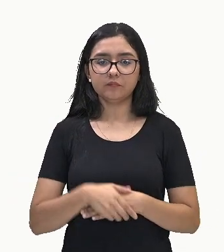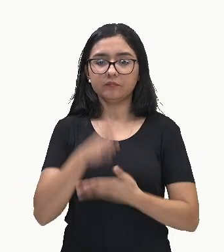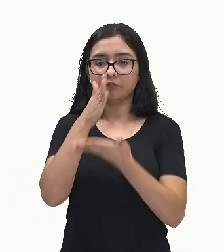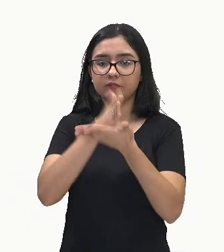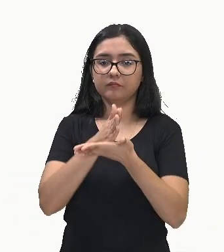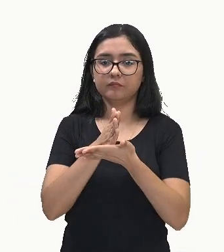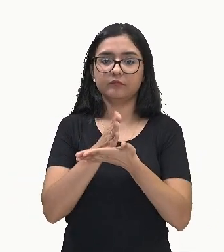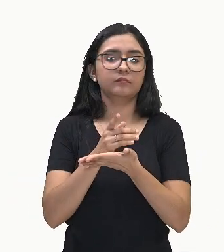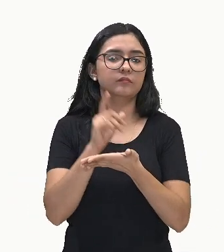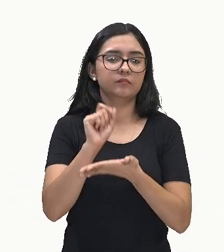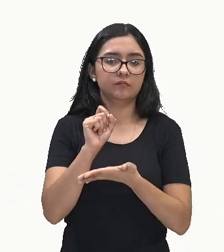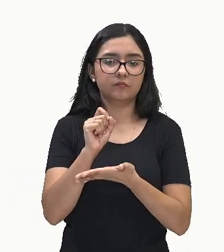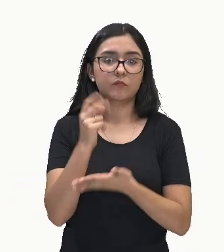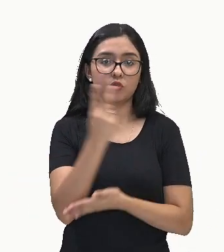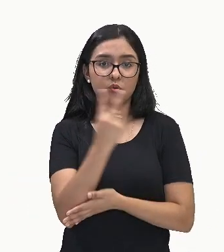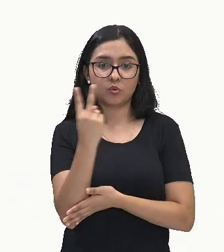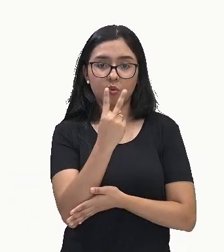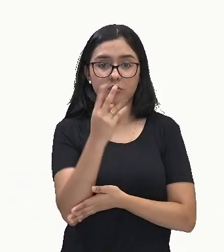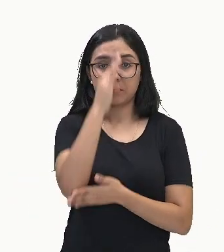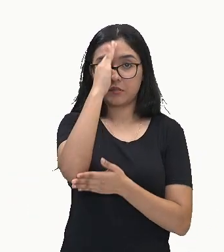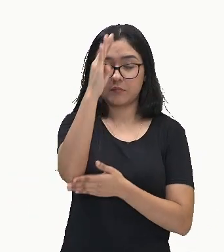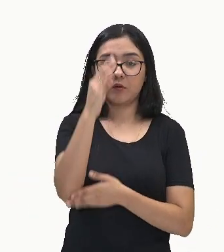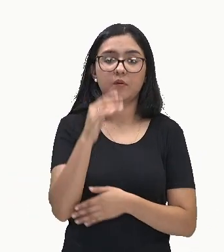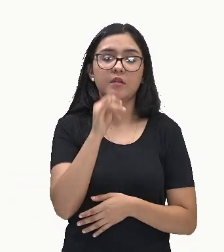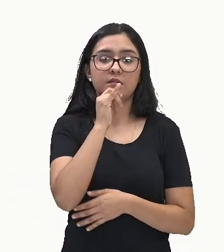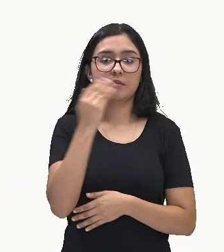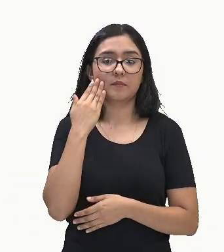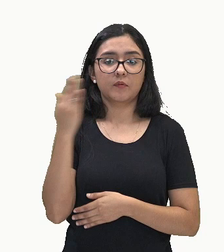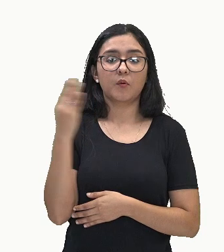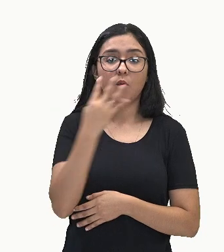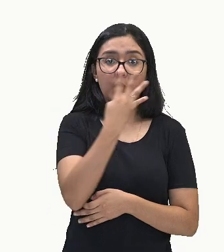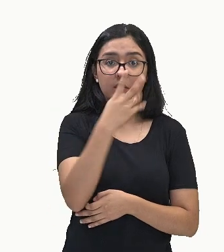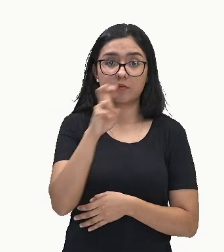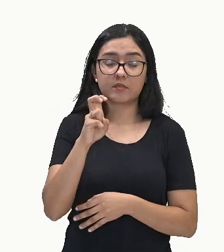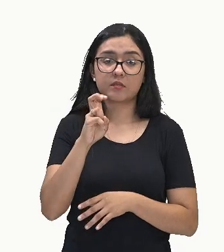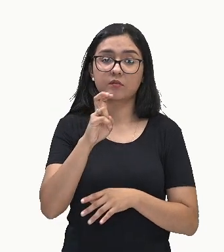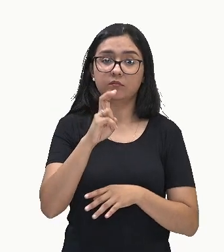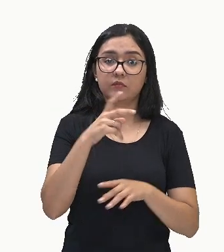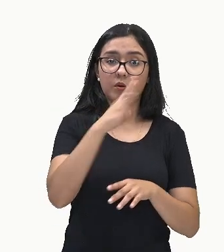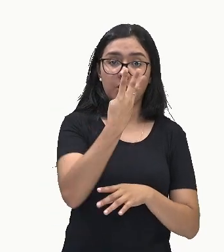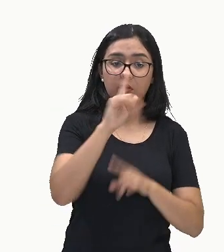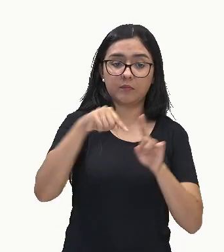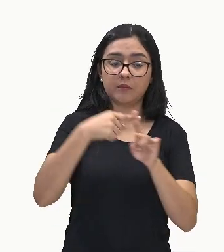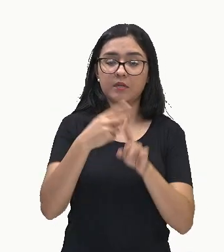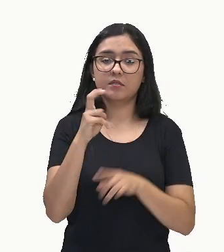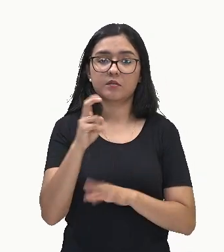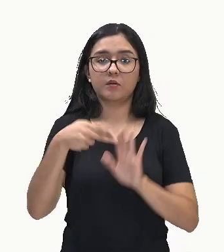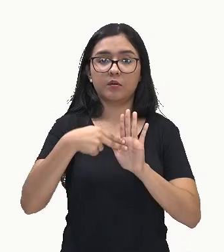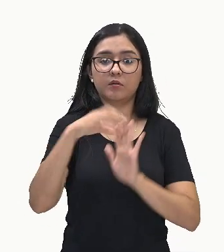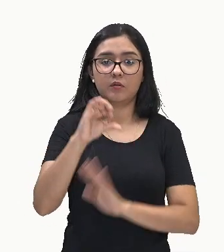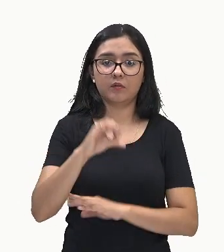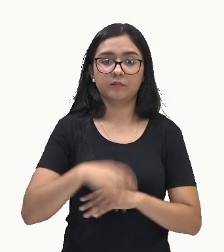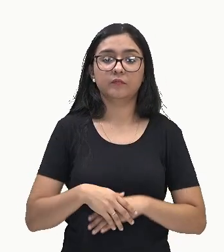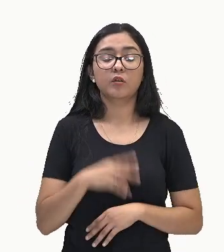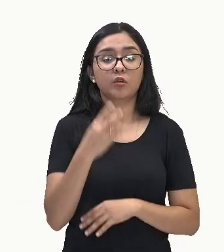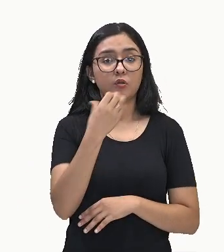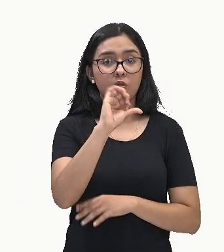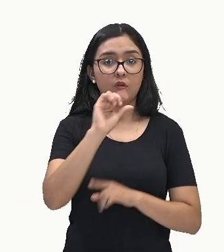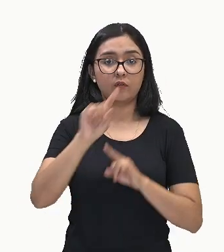aritmética dos dois termos centrais no caso aqui o 4 e o 5 somando né 9 9 di por 2